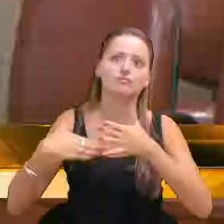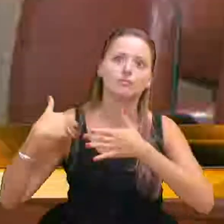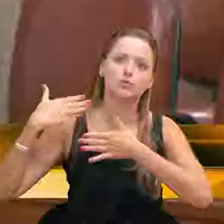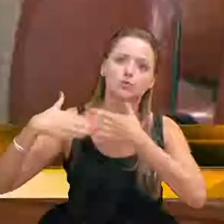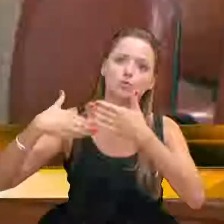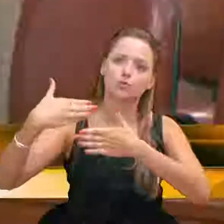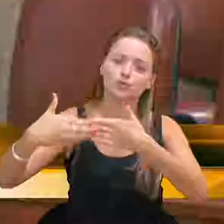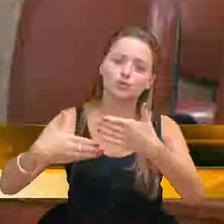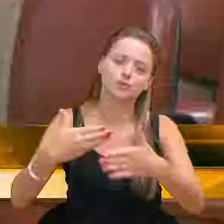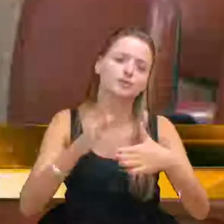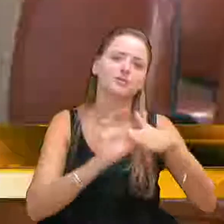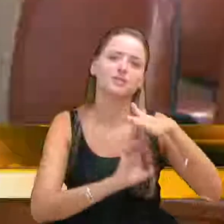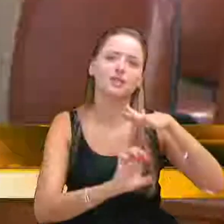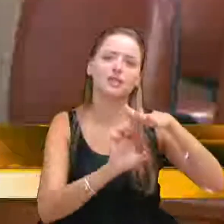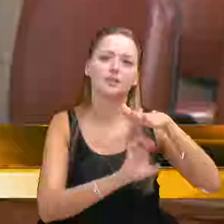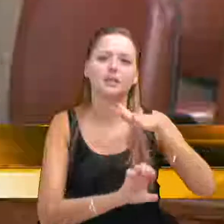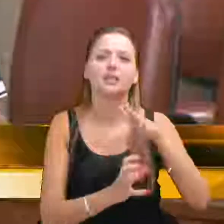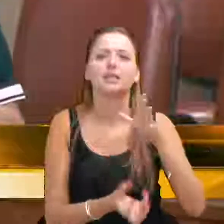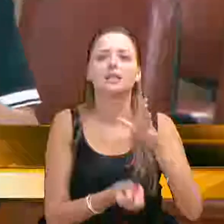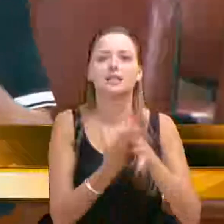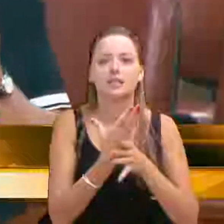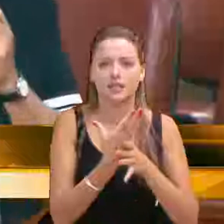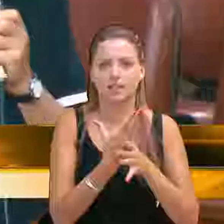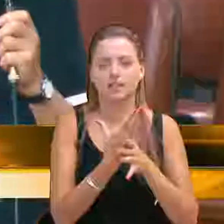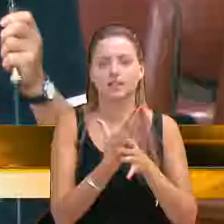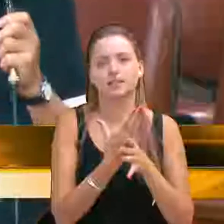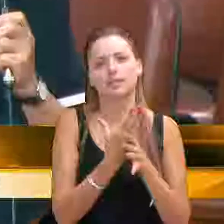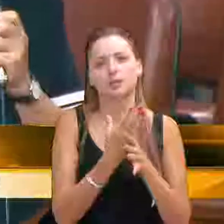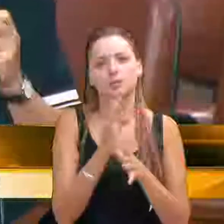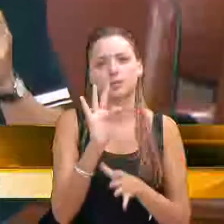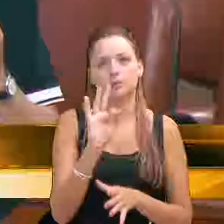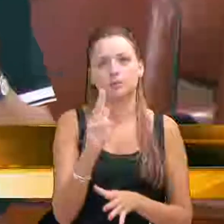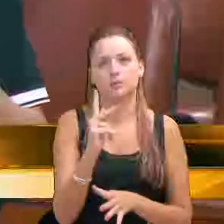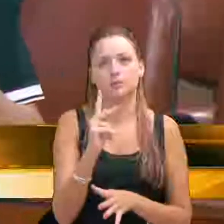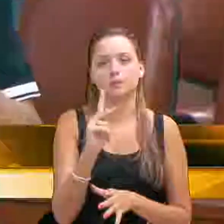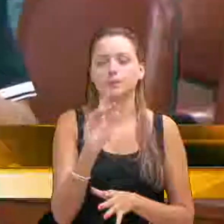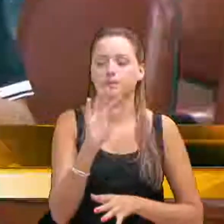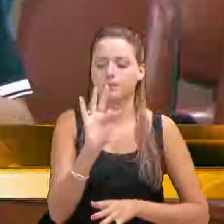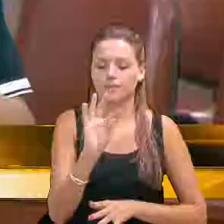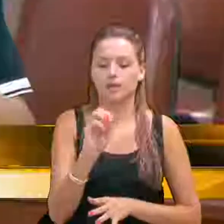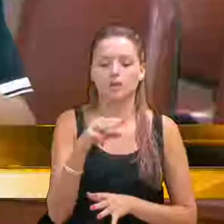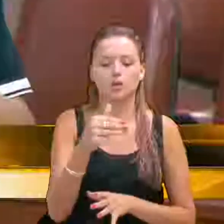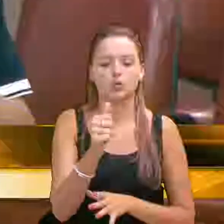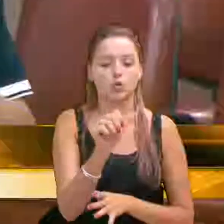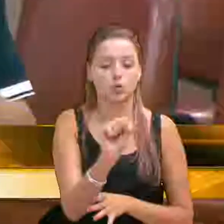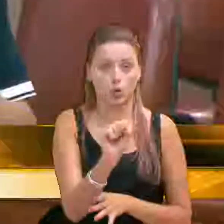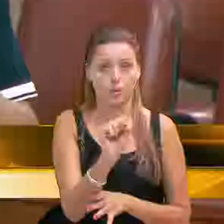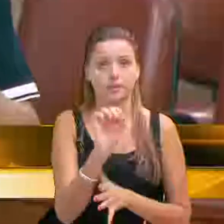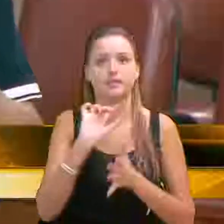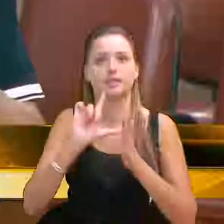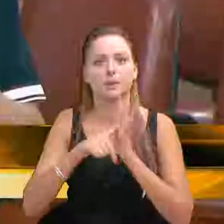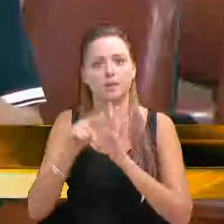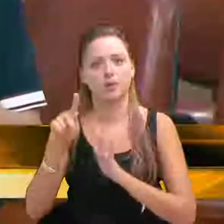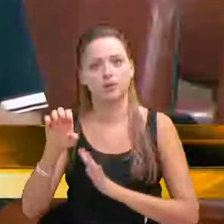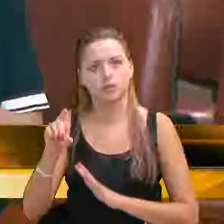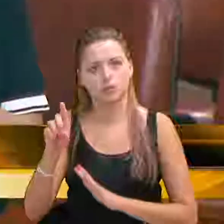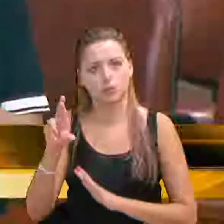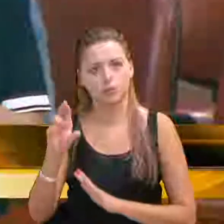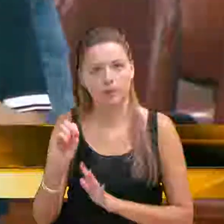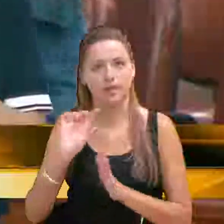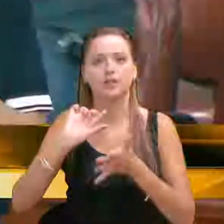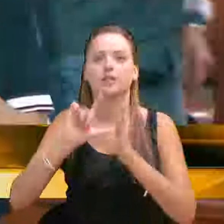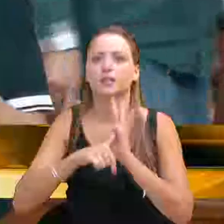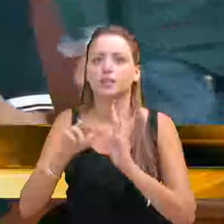desta empresa que foi fundada pelo senhor Tomás Mantovani, sucedida pelo Pedro, pela